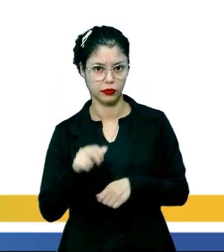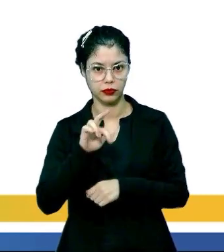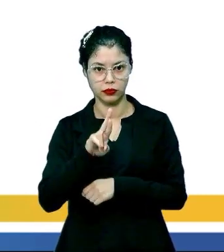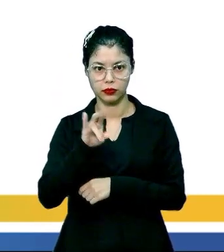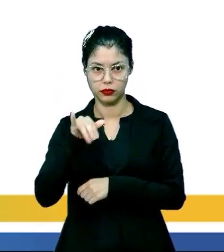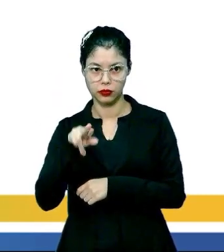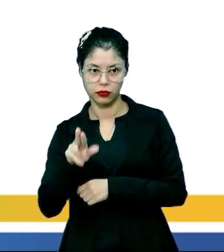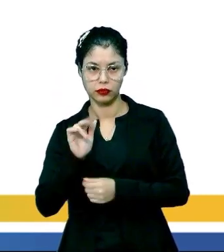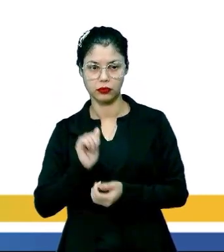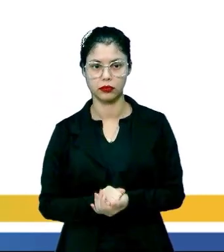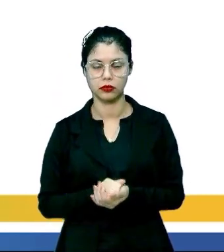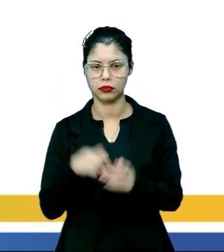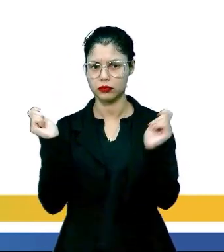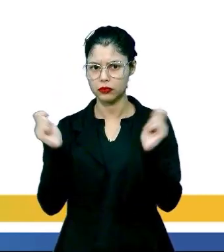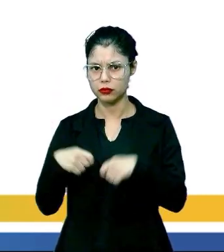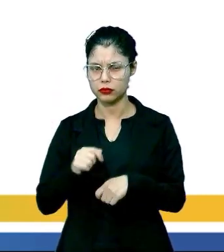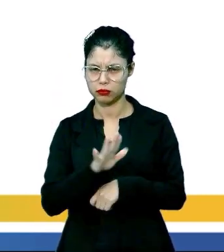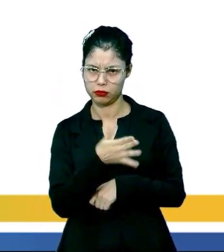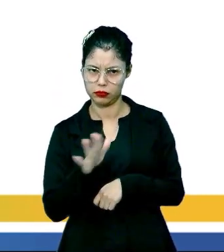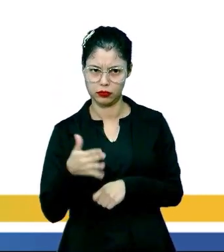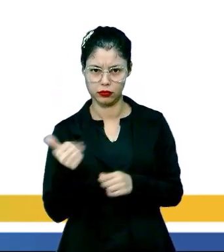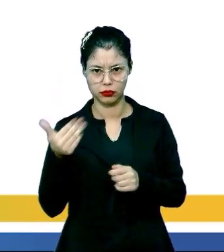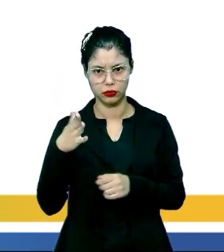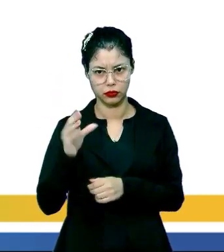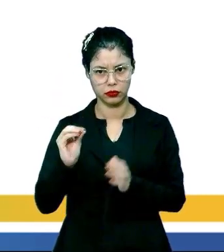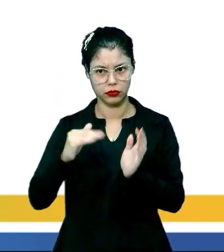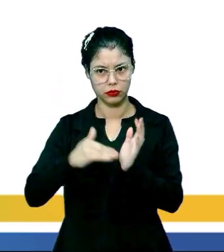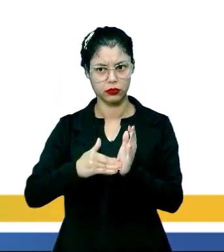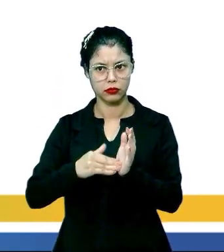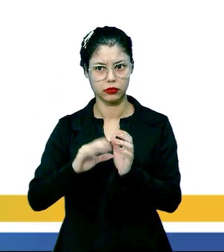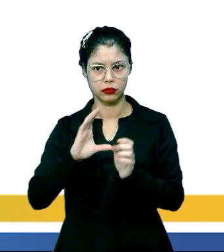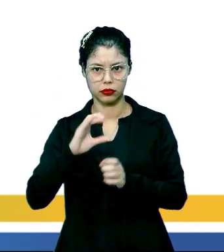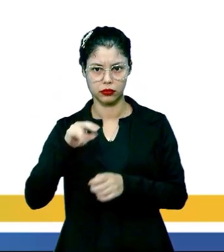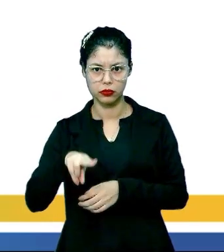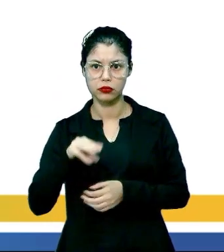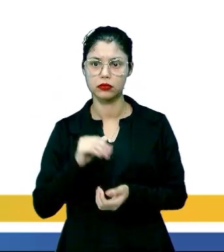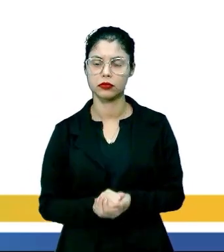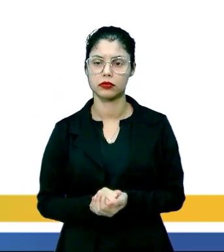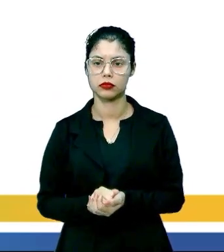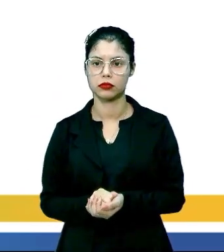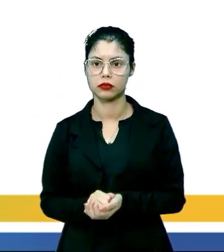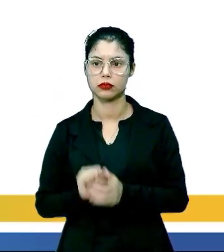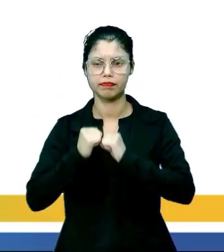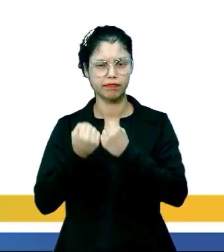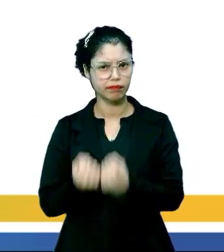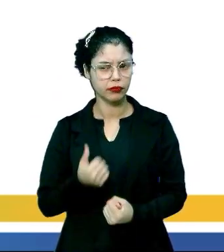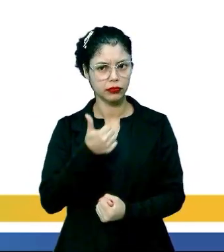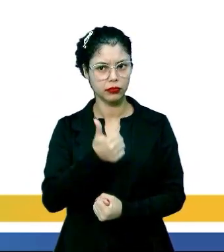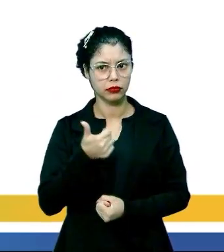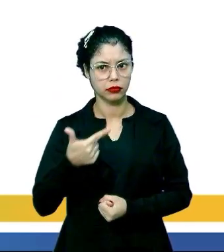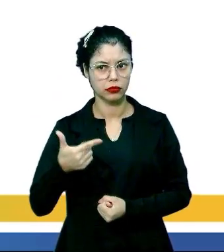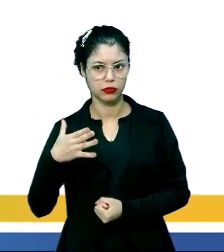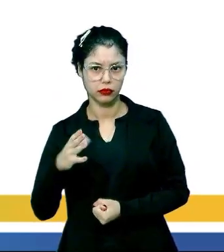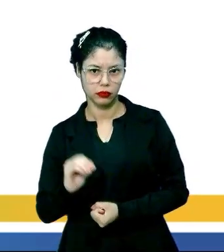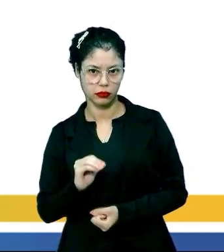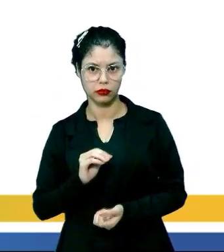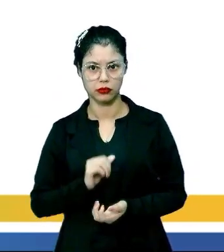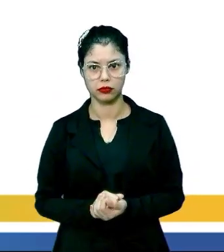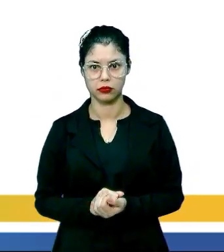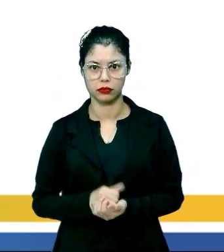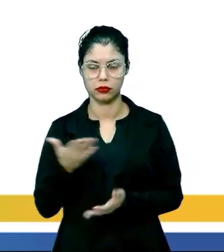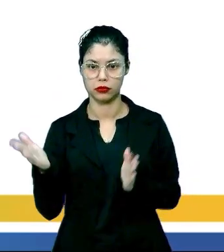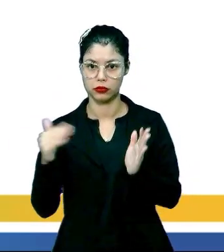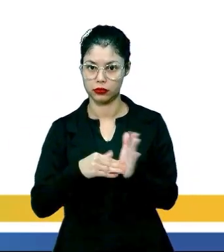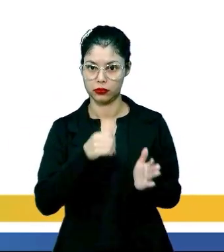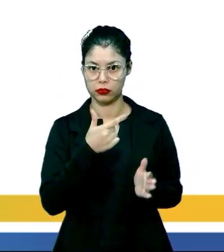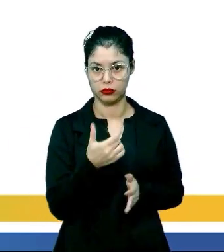rim, tá? Possui aí cerca de 10 centímetros de comprimento, um peso aproximado de 120